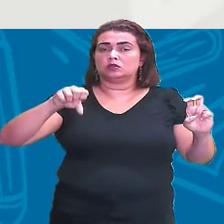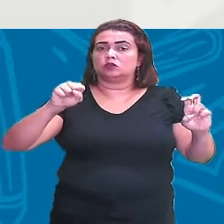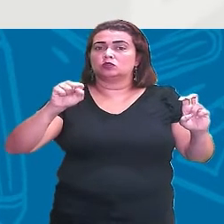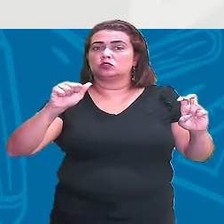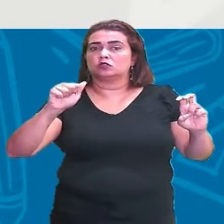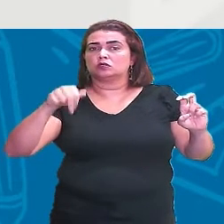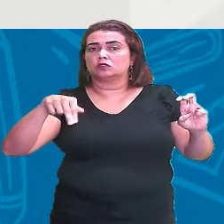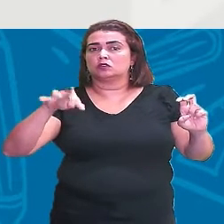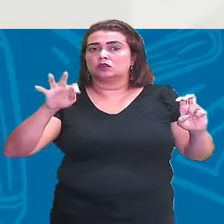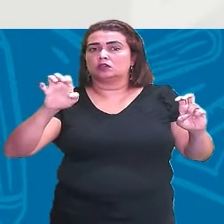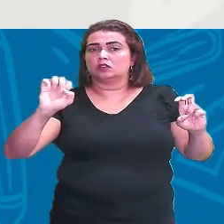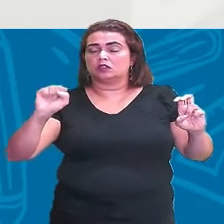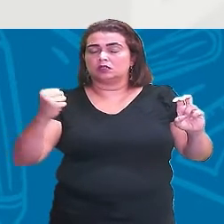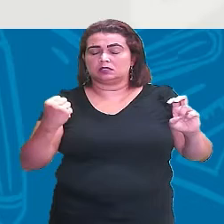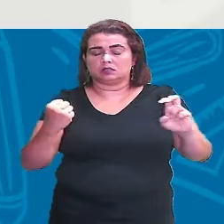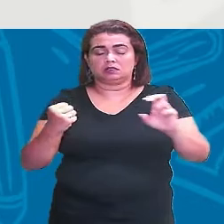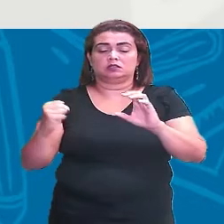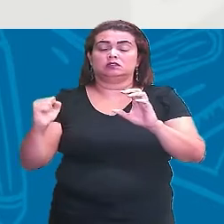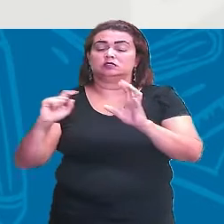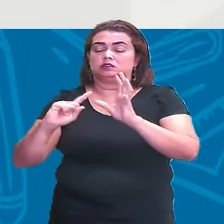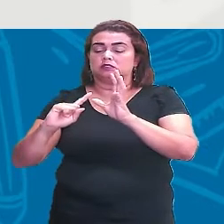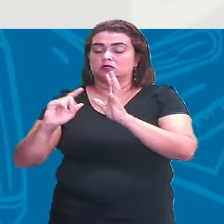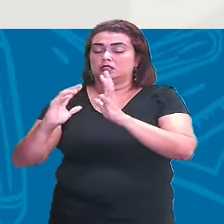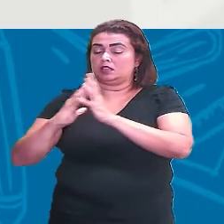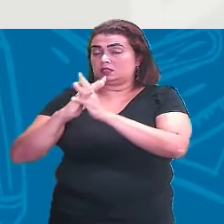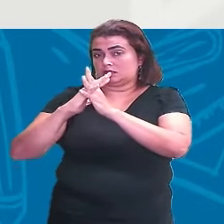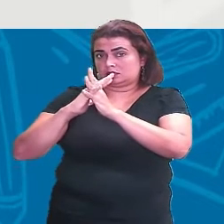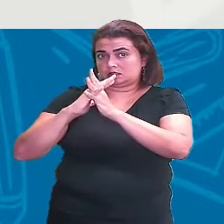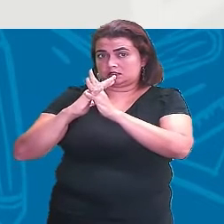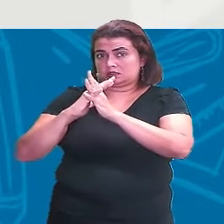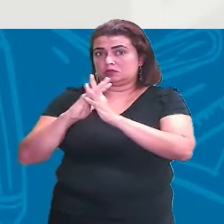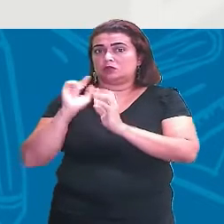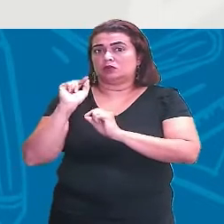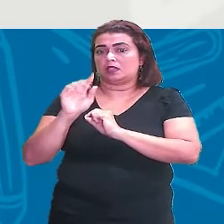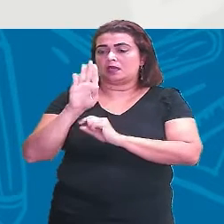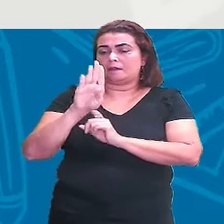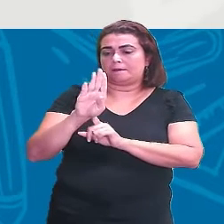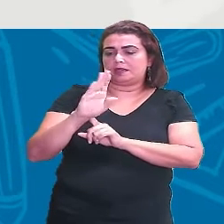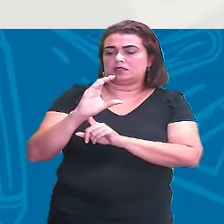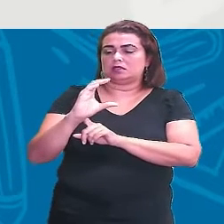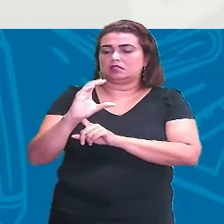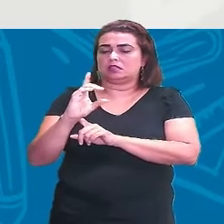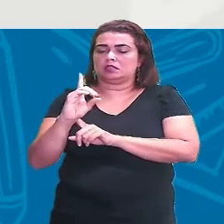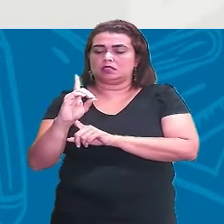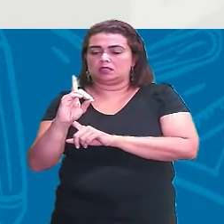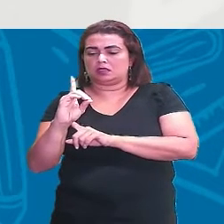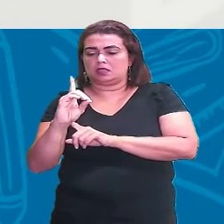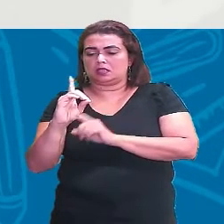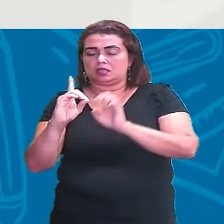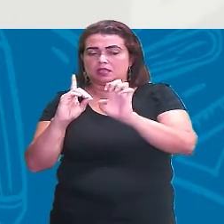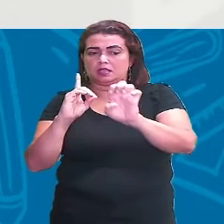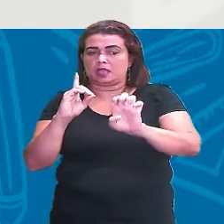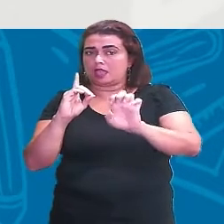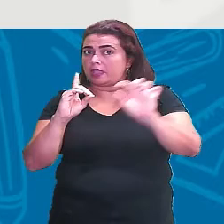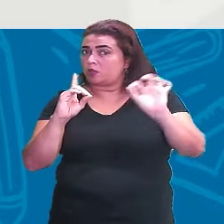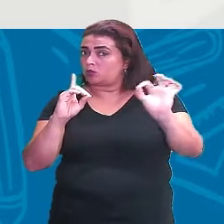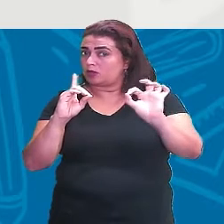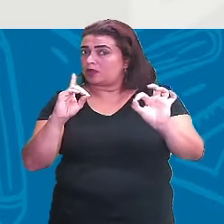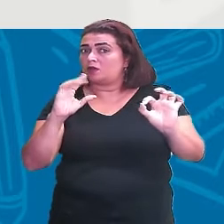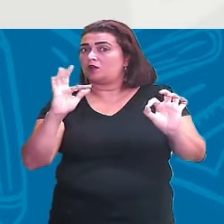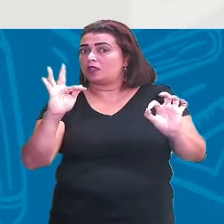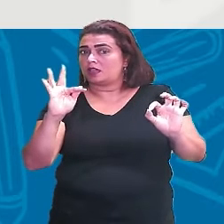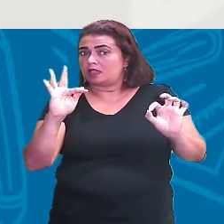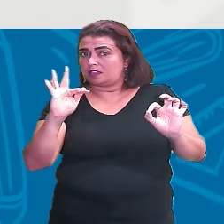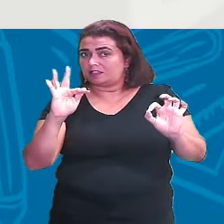letra C, a letra D. Aí a gente pula, não fala o E porque o E é o quê? É vogal. Então a gente vai para a